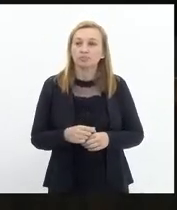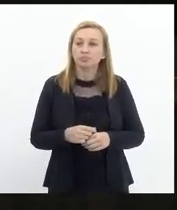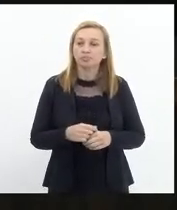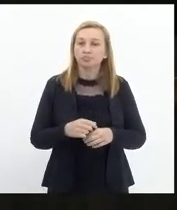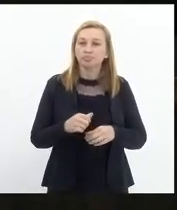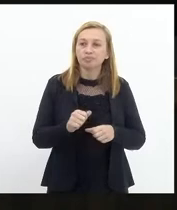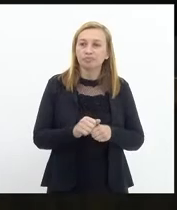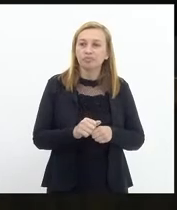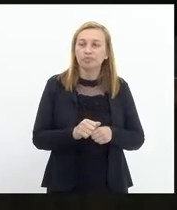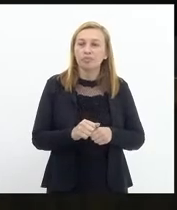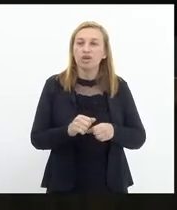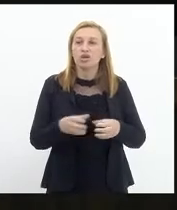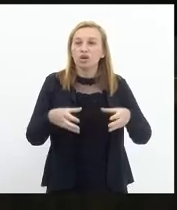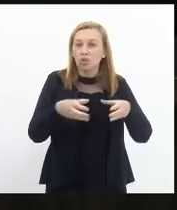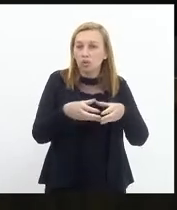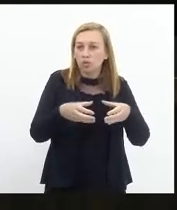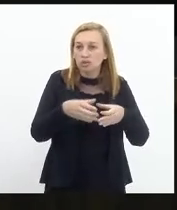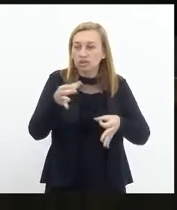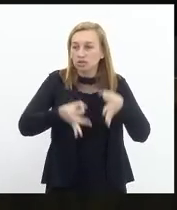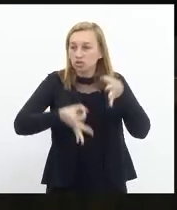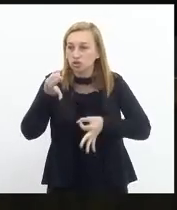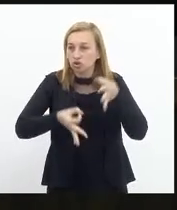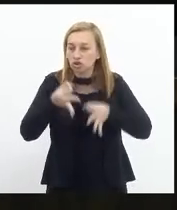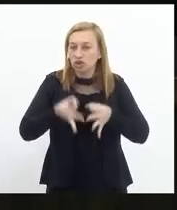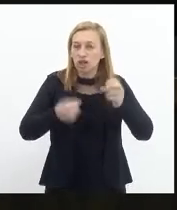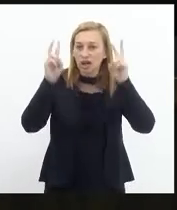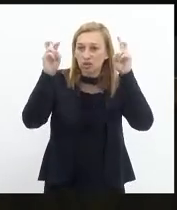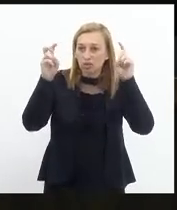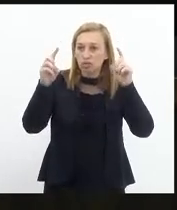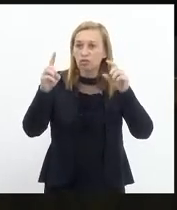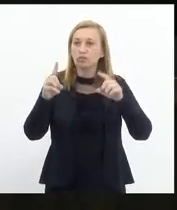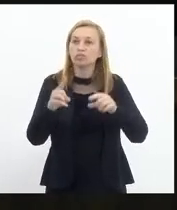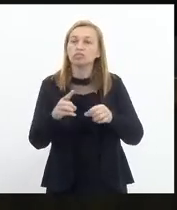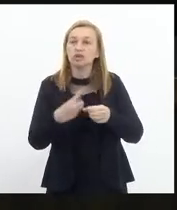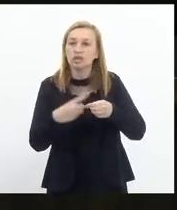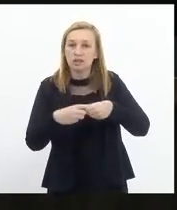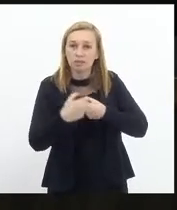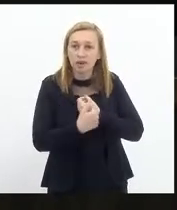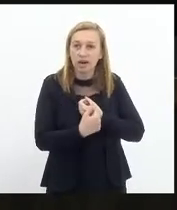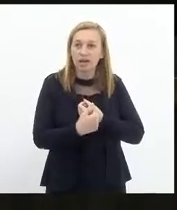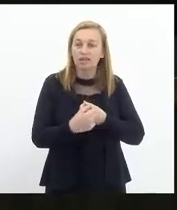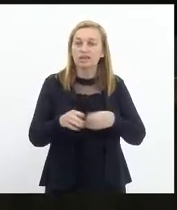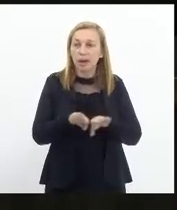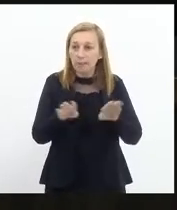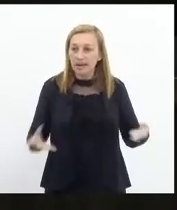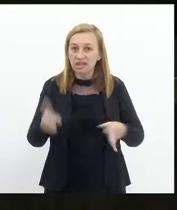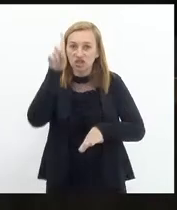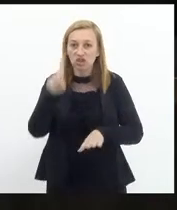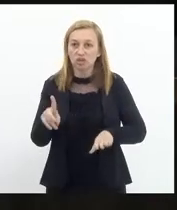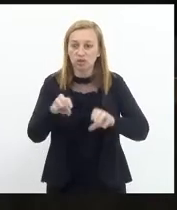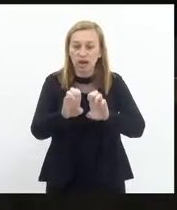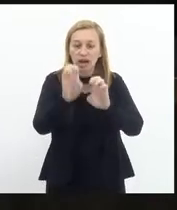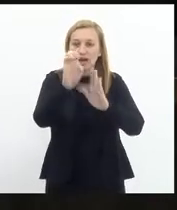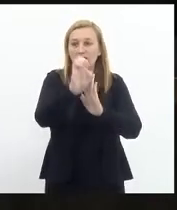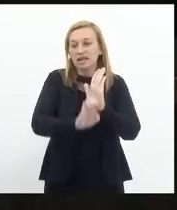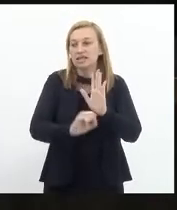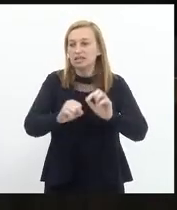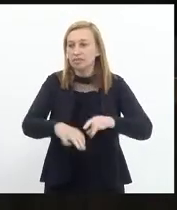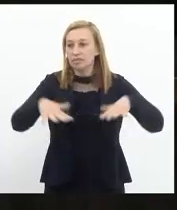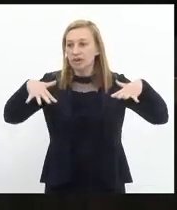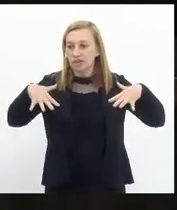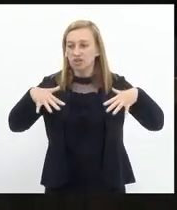pareceres das Comissões de Constituição e Justiça, assuntos municipais e envolvimento regional. e da mesa diretora, as emendas de plenário.